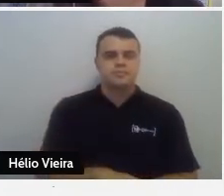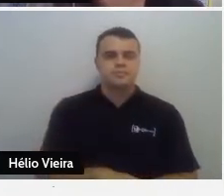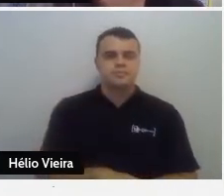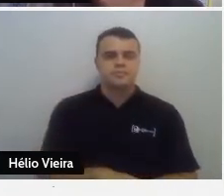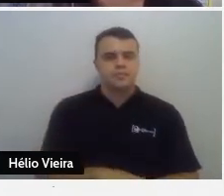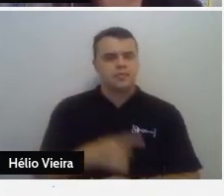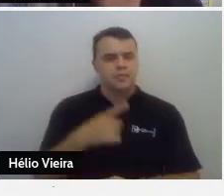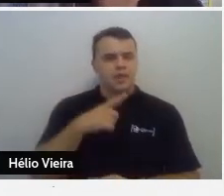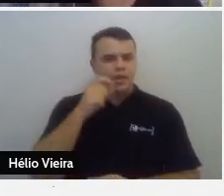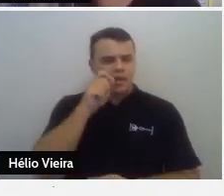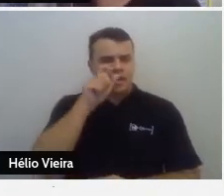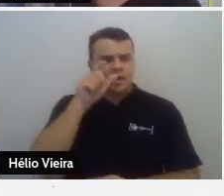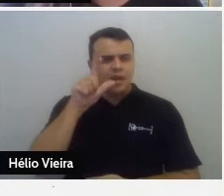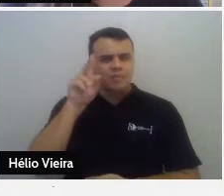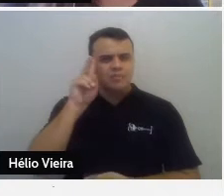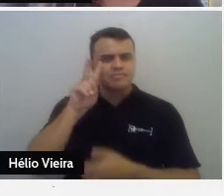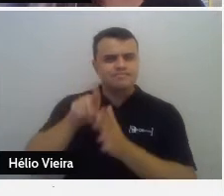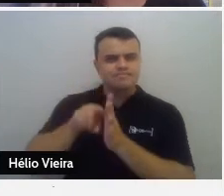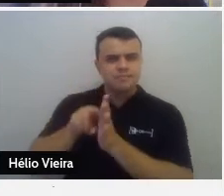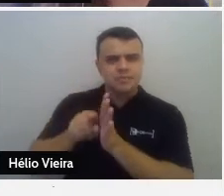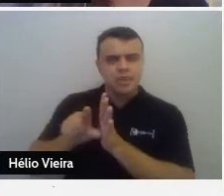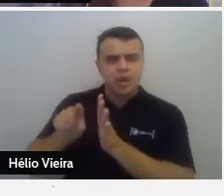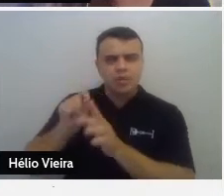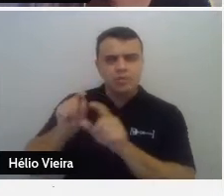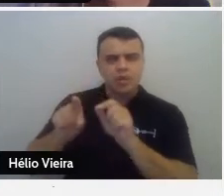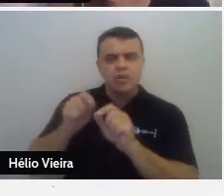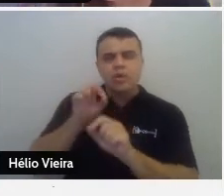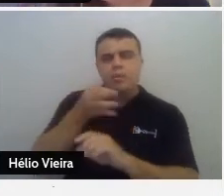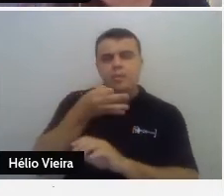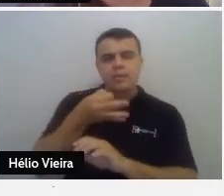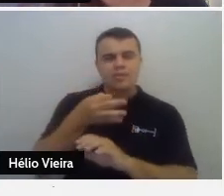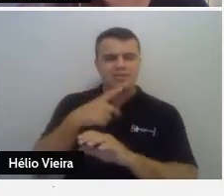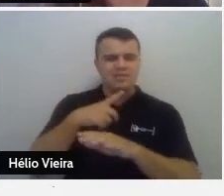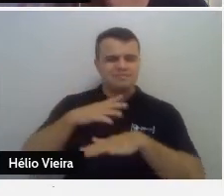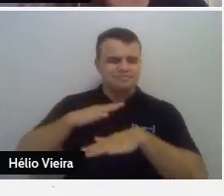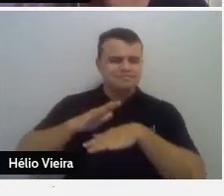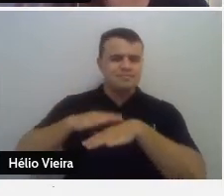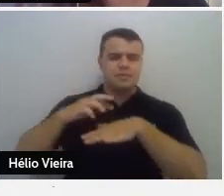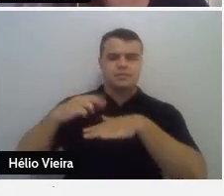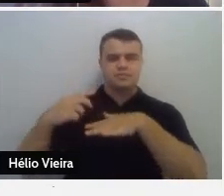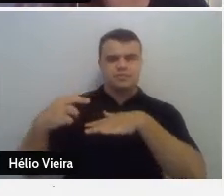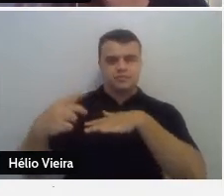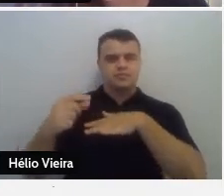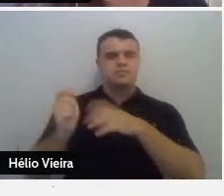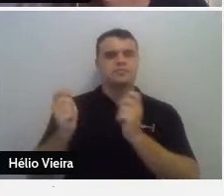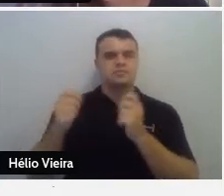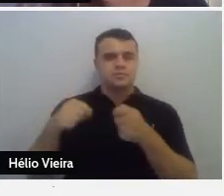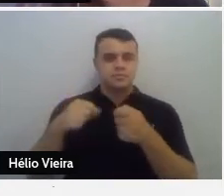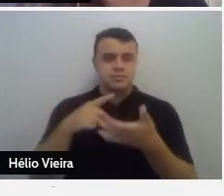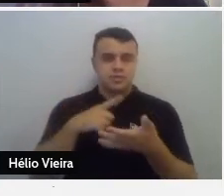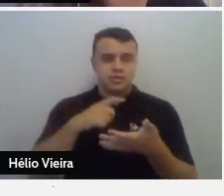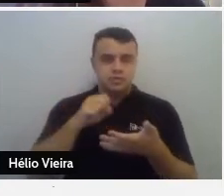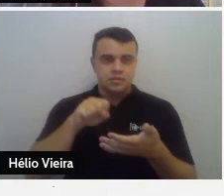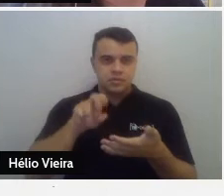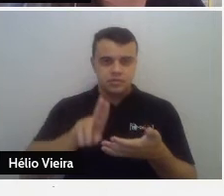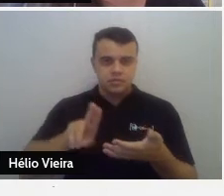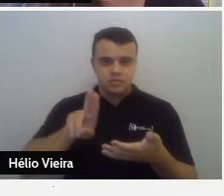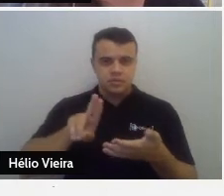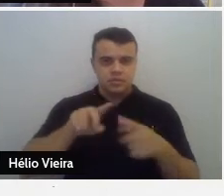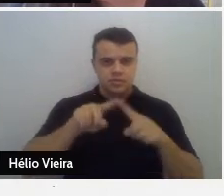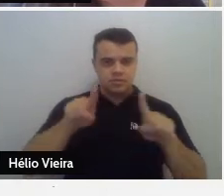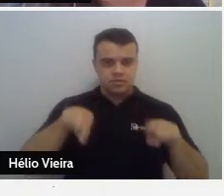Claro que isso é um recorte, é uma sugestão, porque existem vários outros que podem ser utilizados na sala